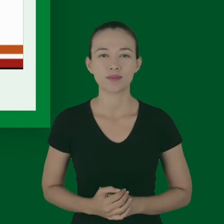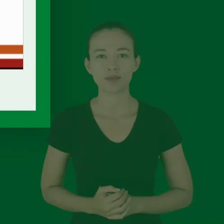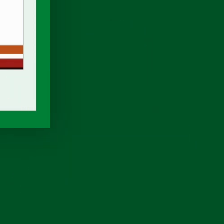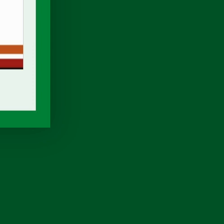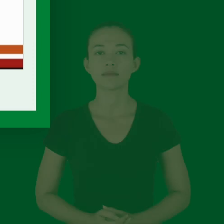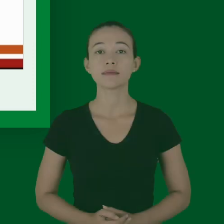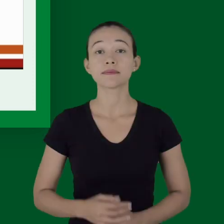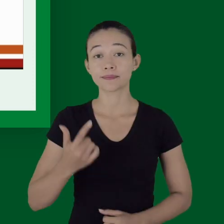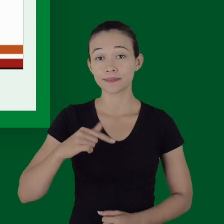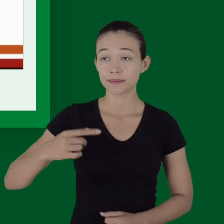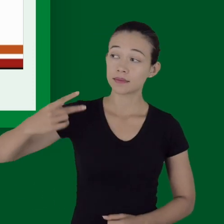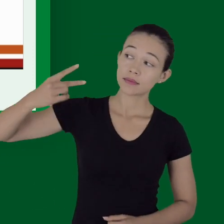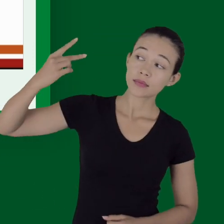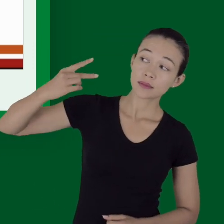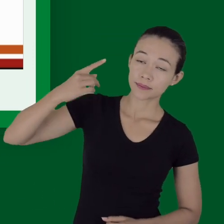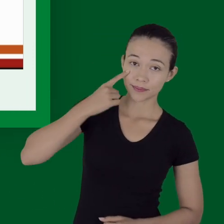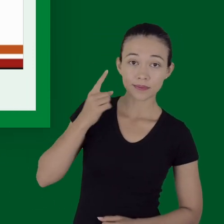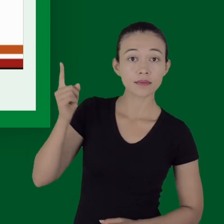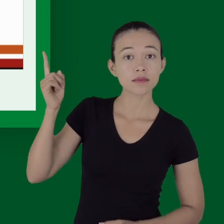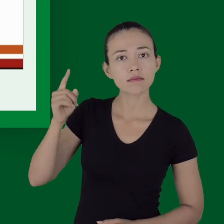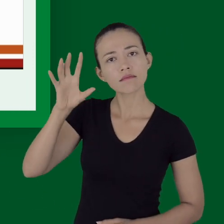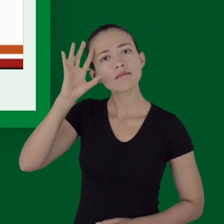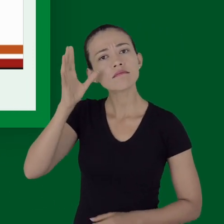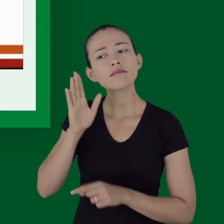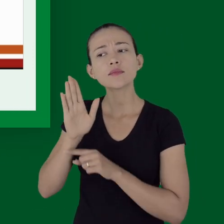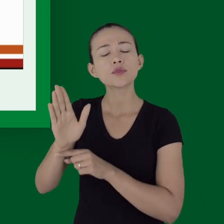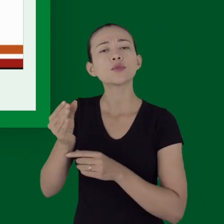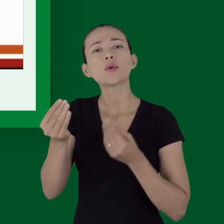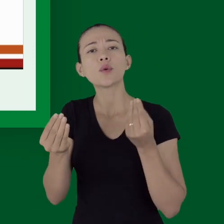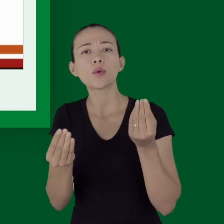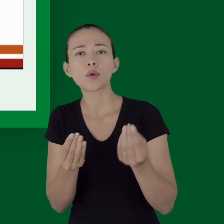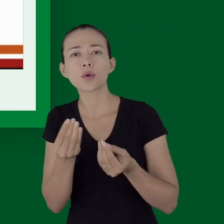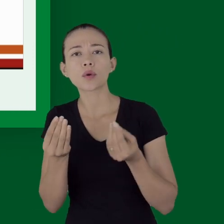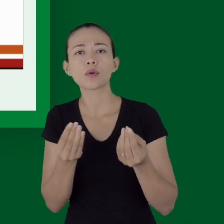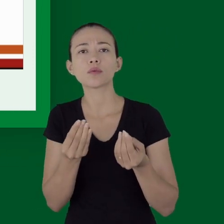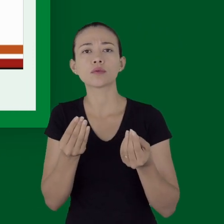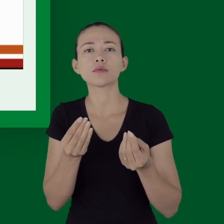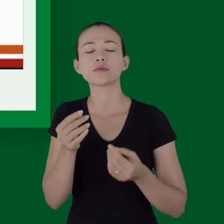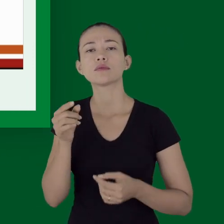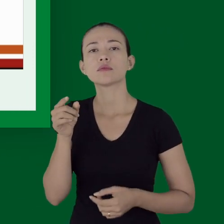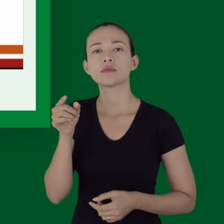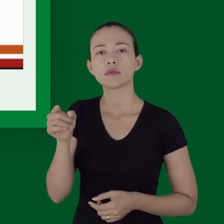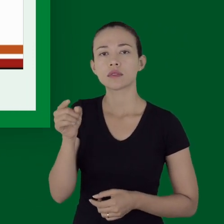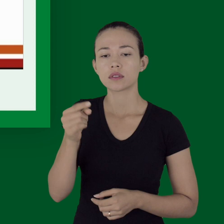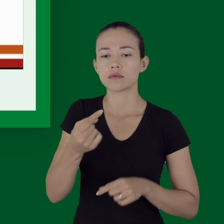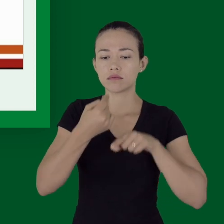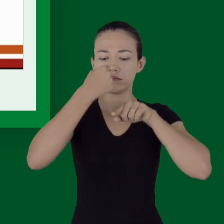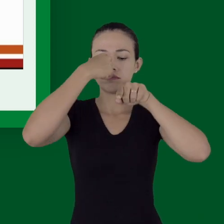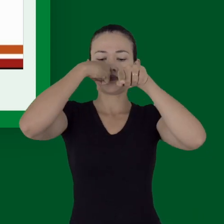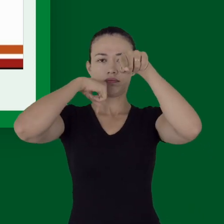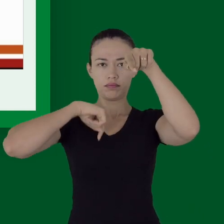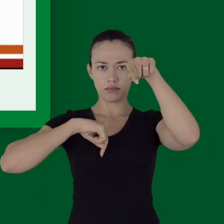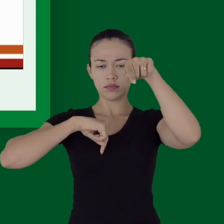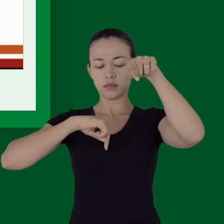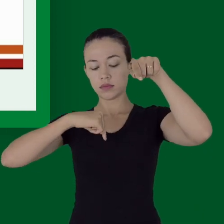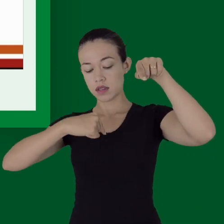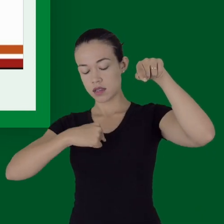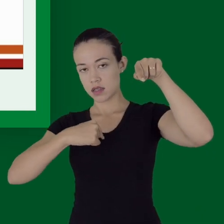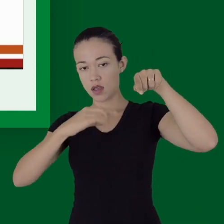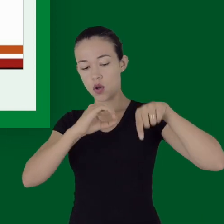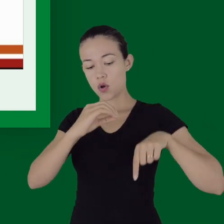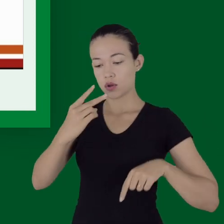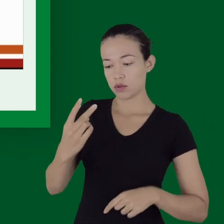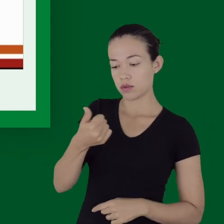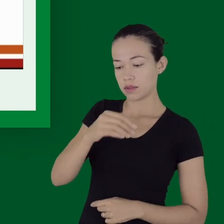Então, hipovolemia, como a gente vai resolver? A gente vai resolver a hipovolemia com reposição volêmica com cristalóides. A hipóxia a